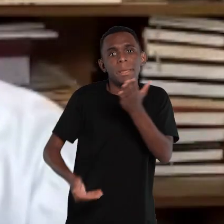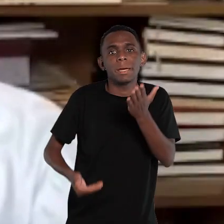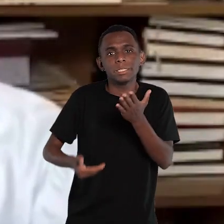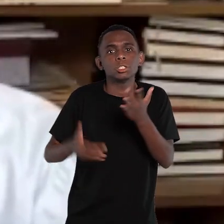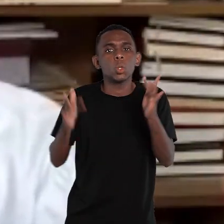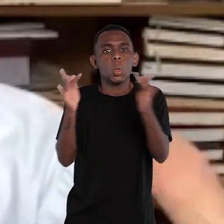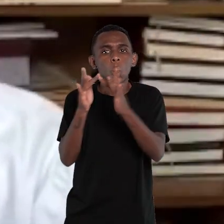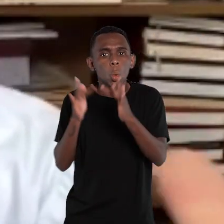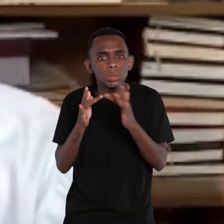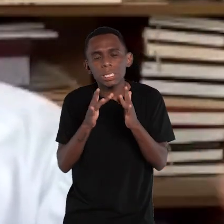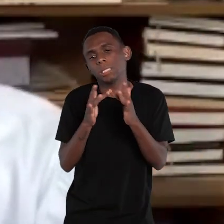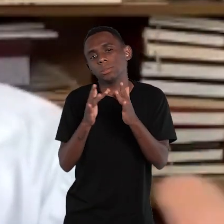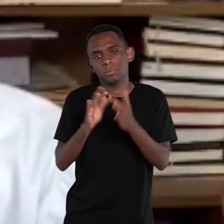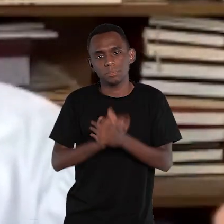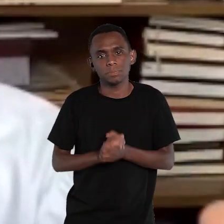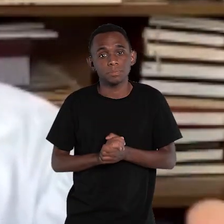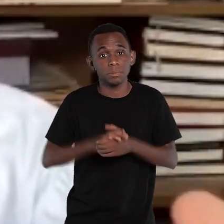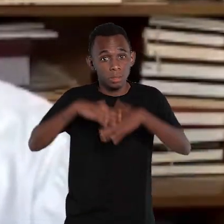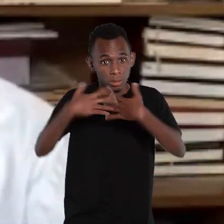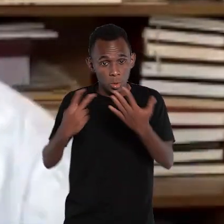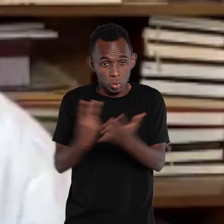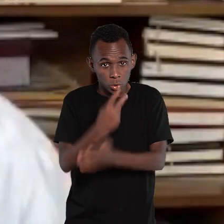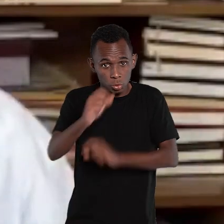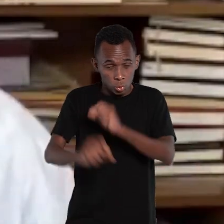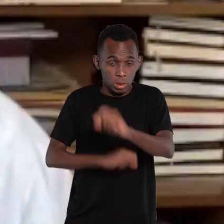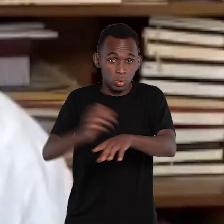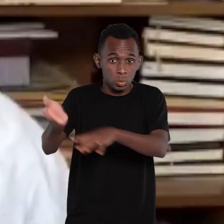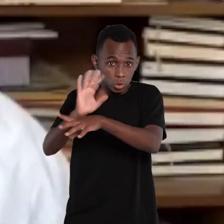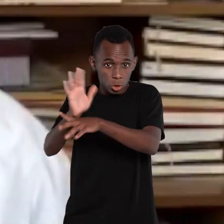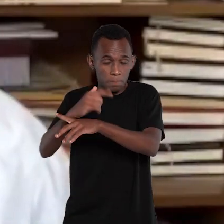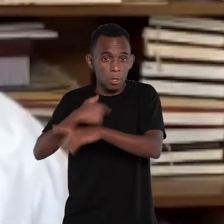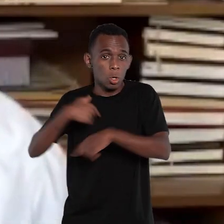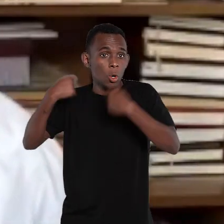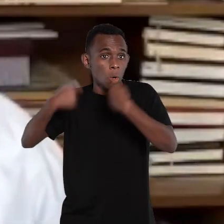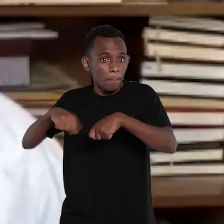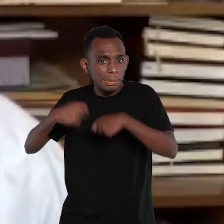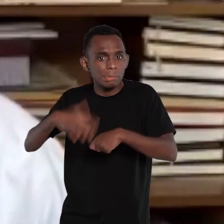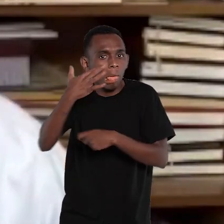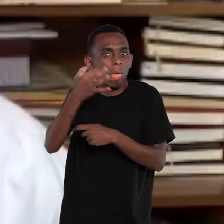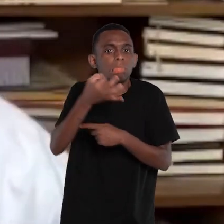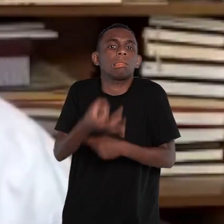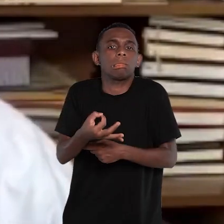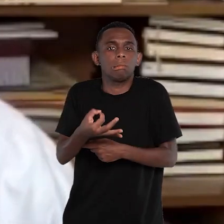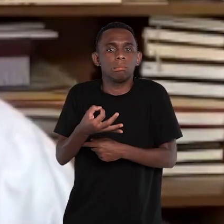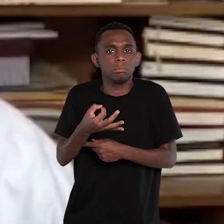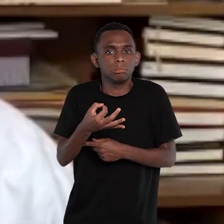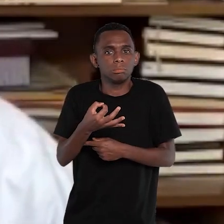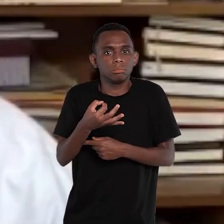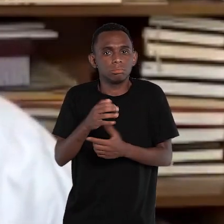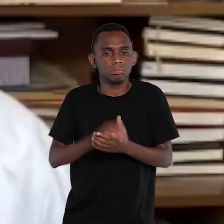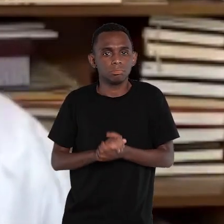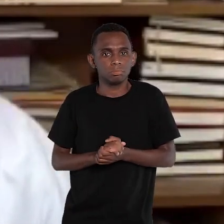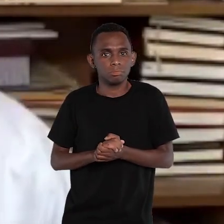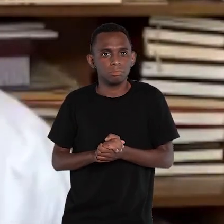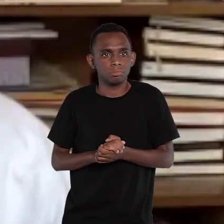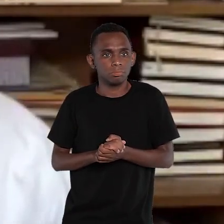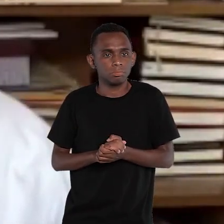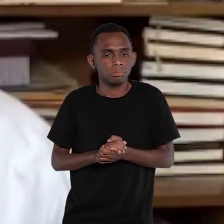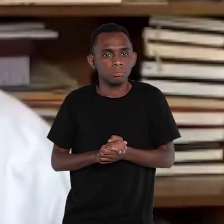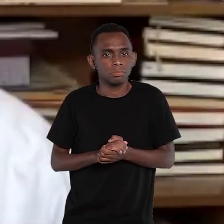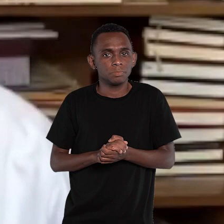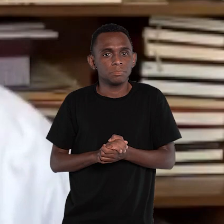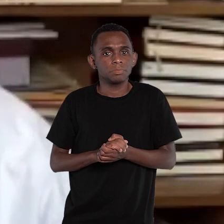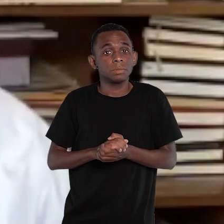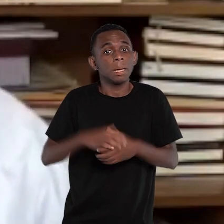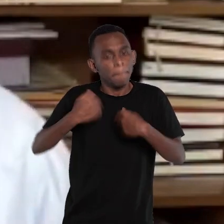você perde o contato com aquilo que está sendo mostrado. Então, no cinema, eu preciso da sua atenção. Dividida com a